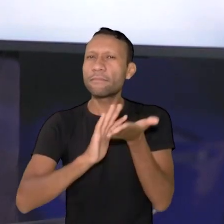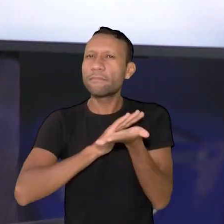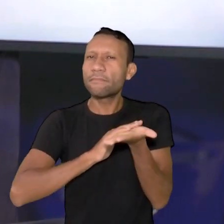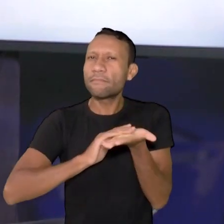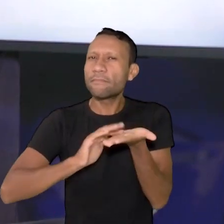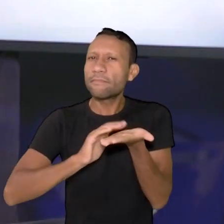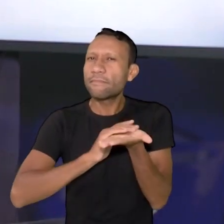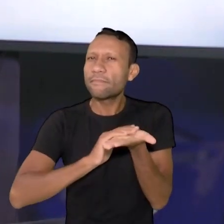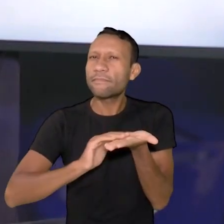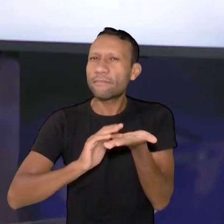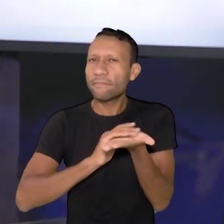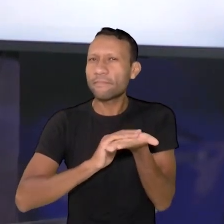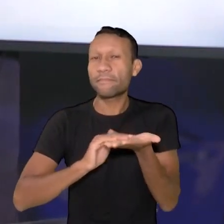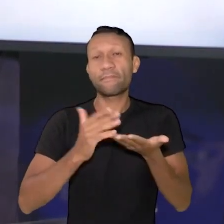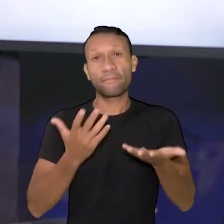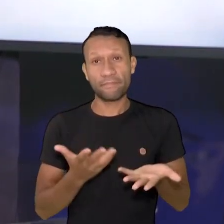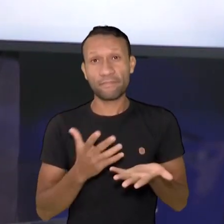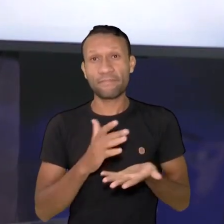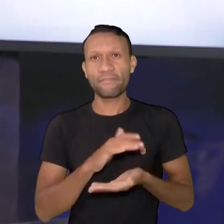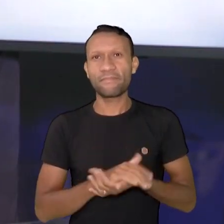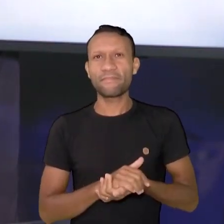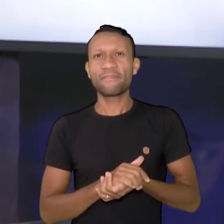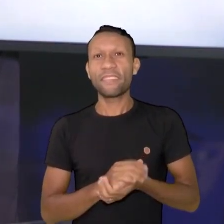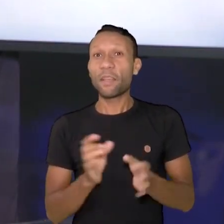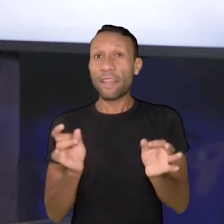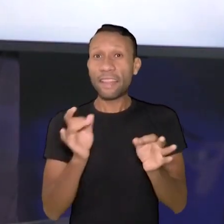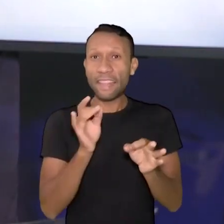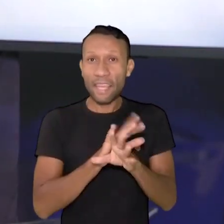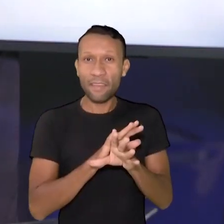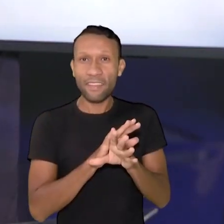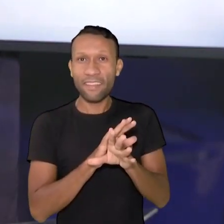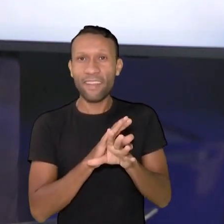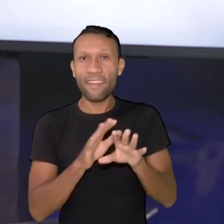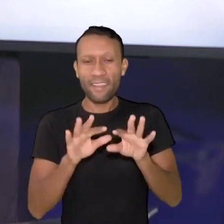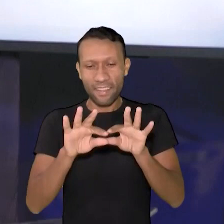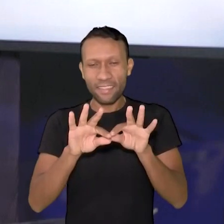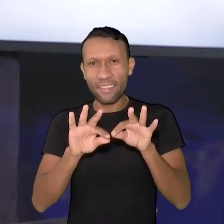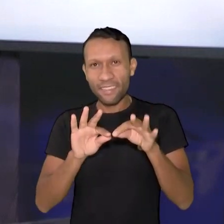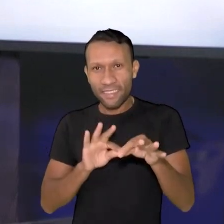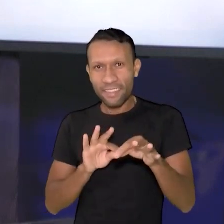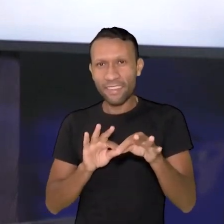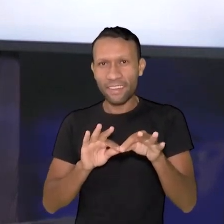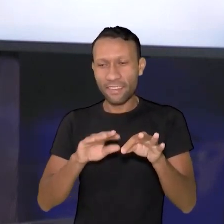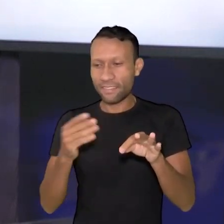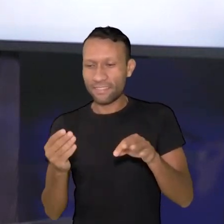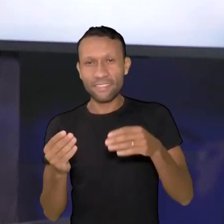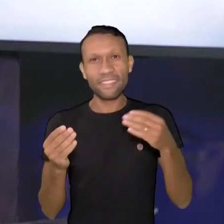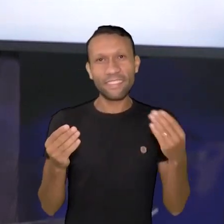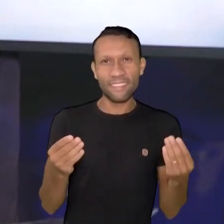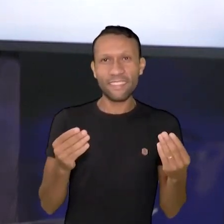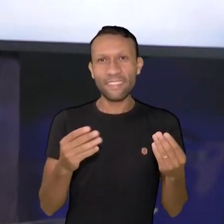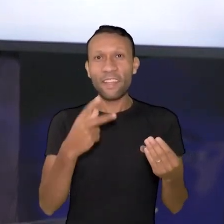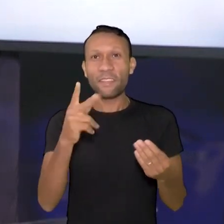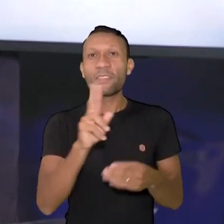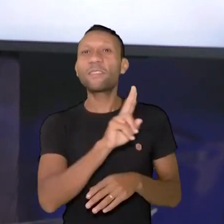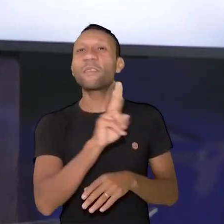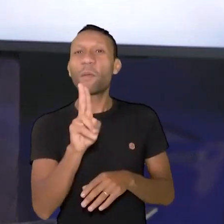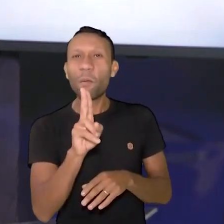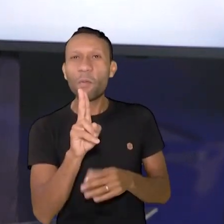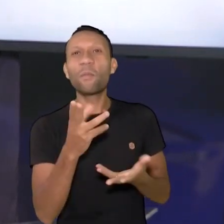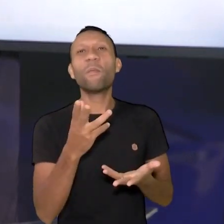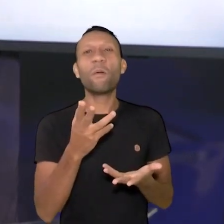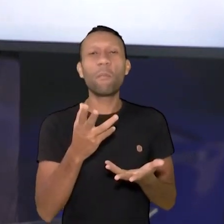Quando finalizar, você vai dividir a folha em duas e aí mexe. Aí o seu nome, você vai tentar identificar qual é, fechando o